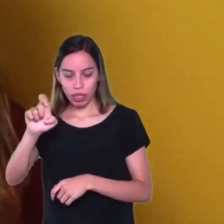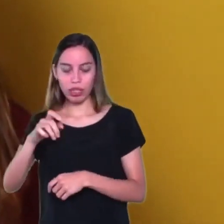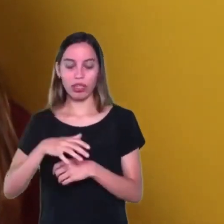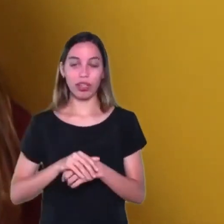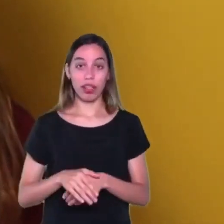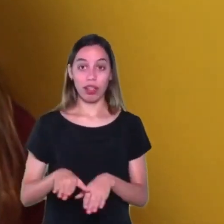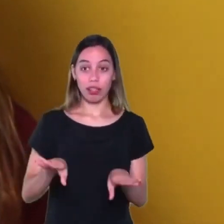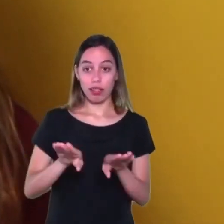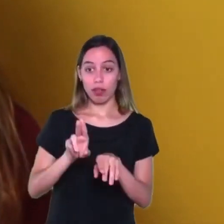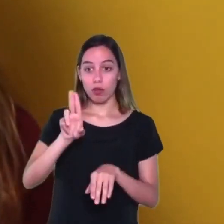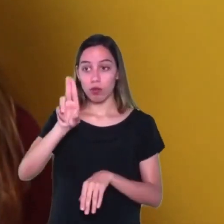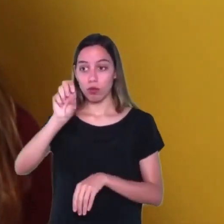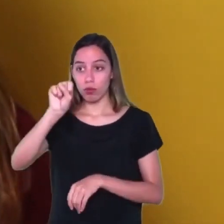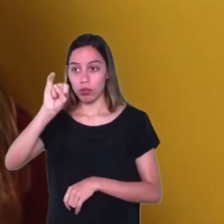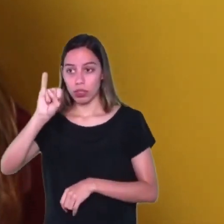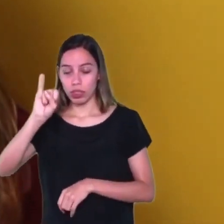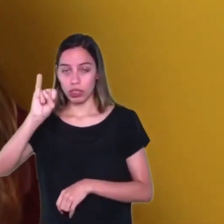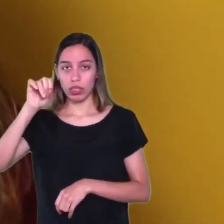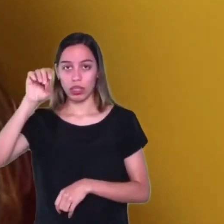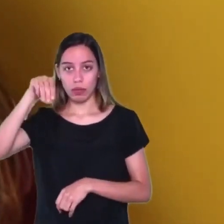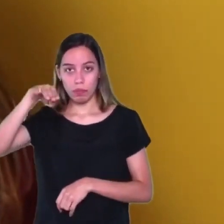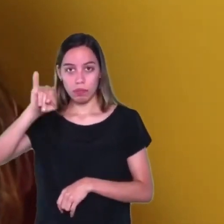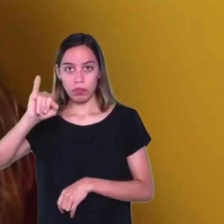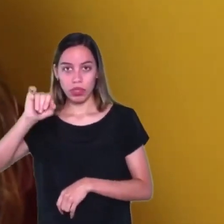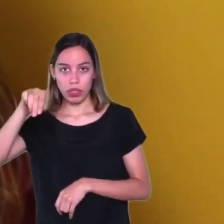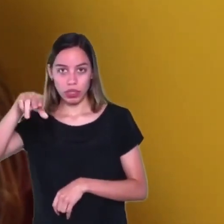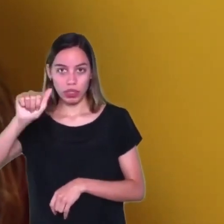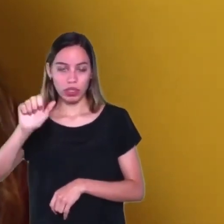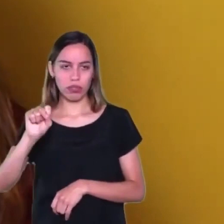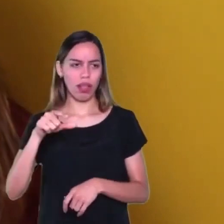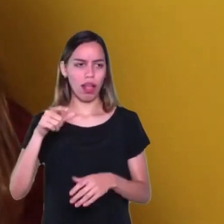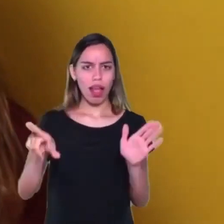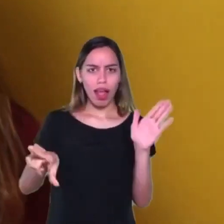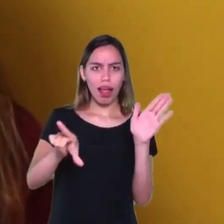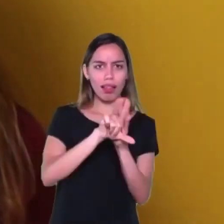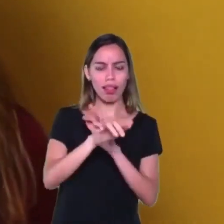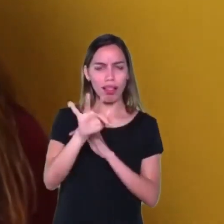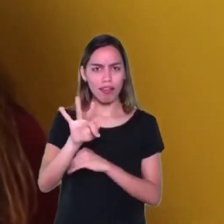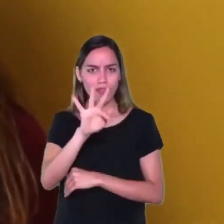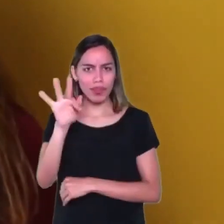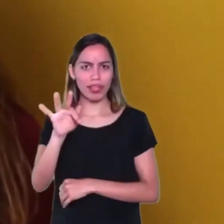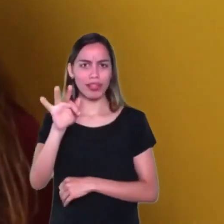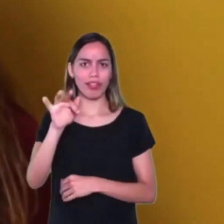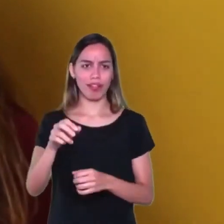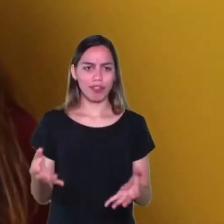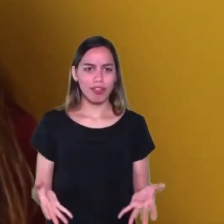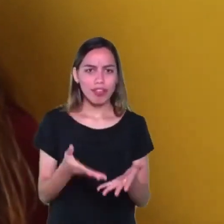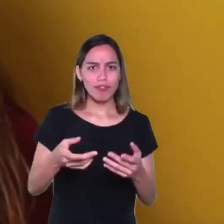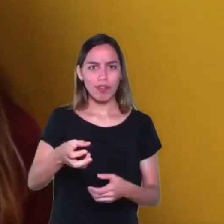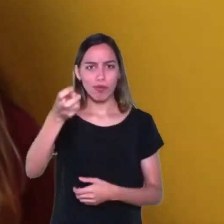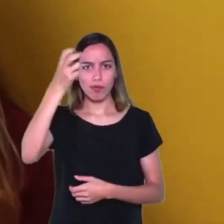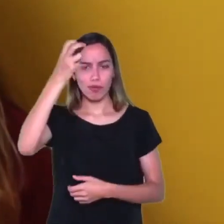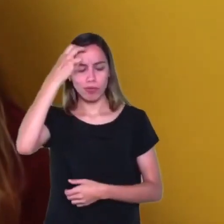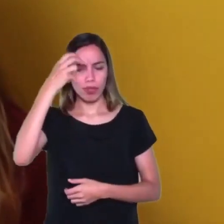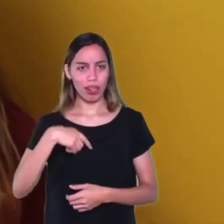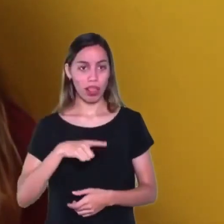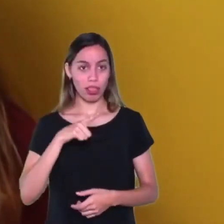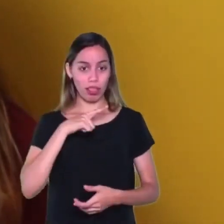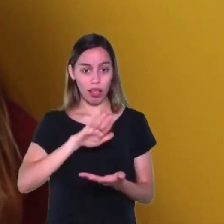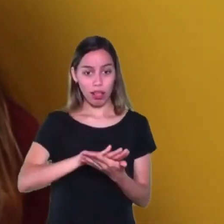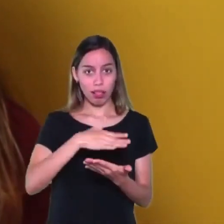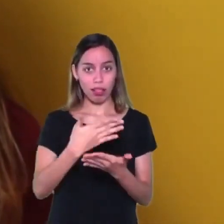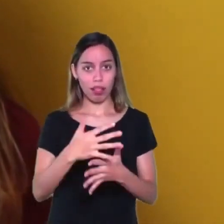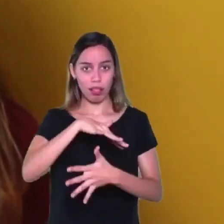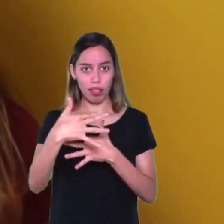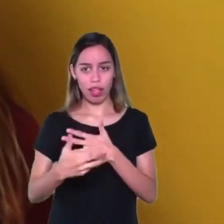veste um echarpe verde e uma blusa vermelha. Ela está sentada em frente a uma parede amarela e branca com os dizeres Sempre um